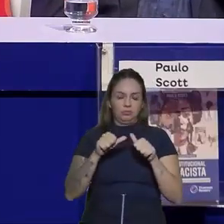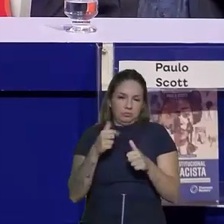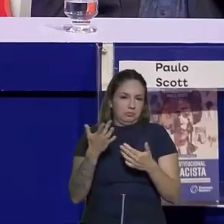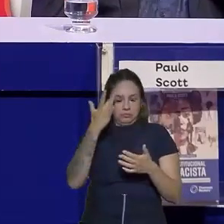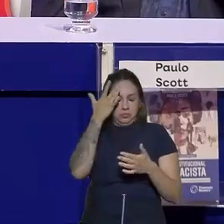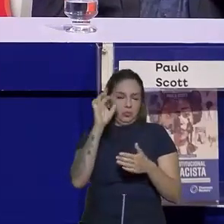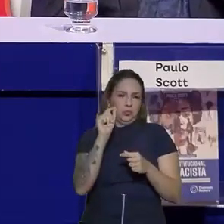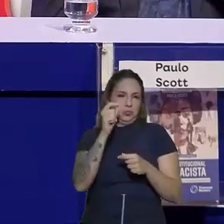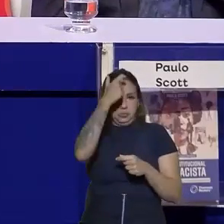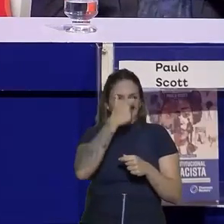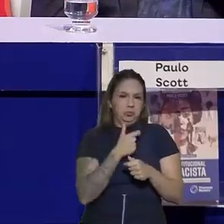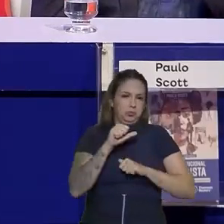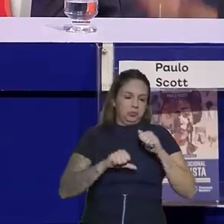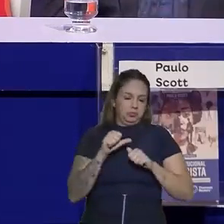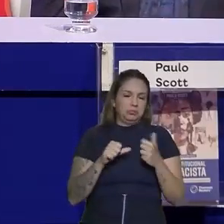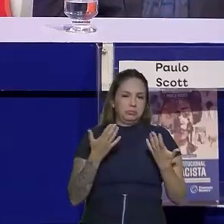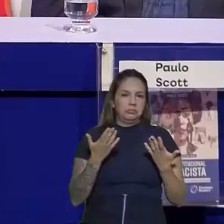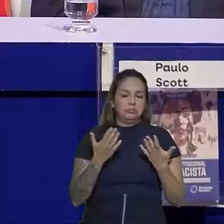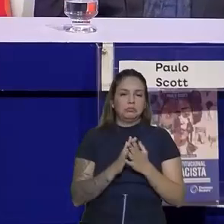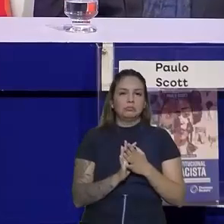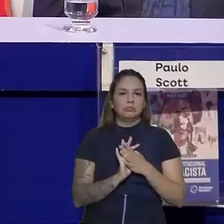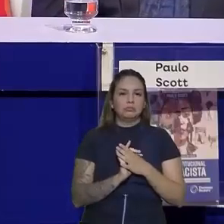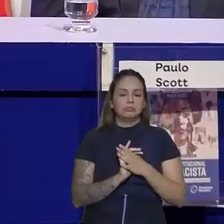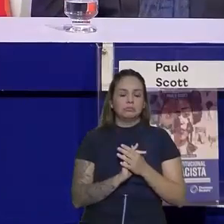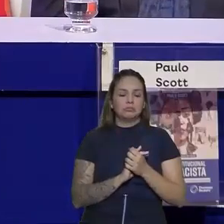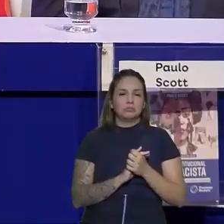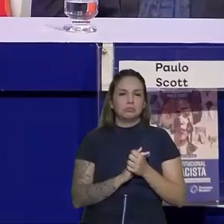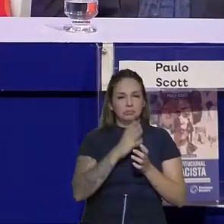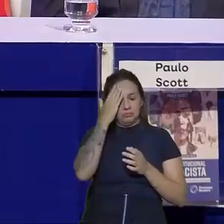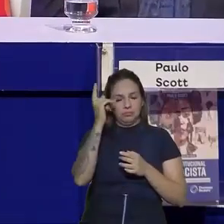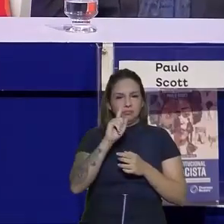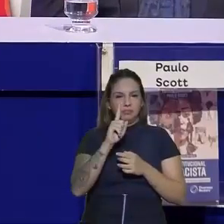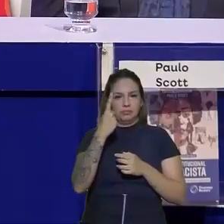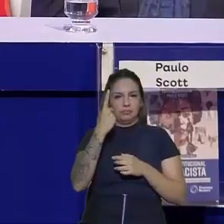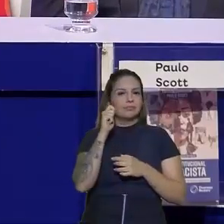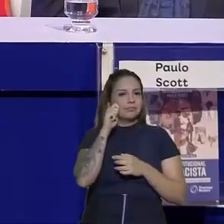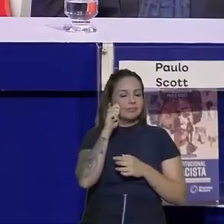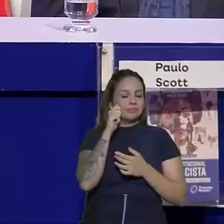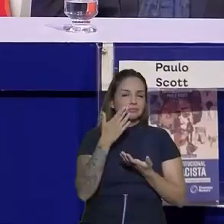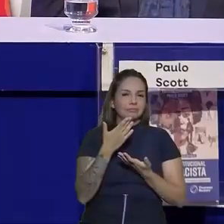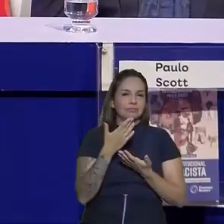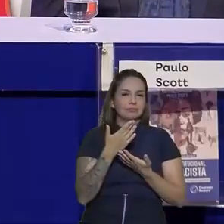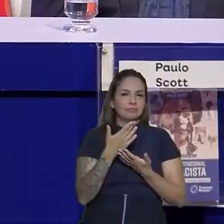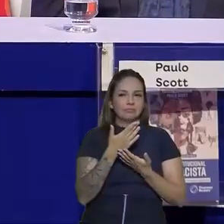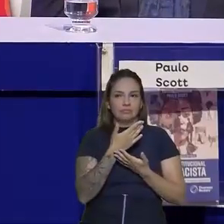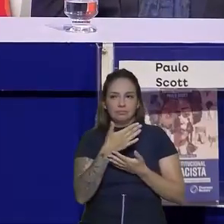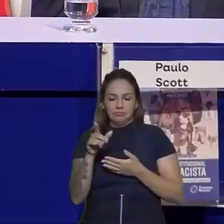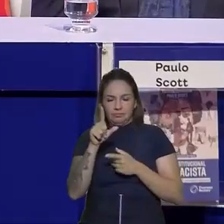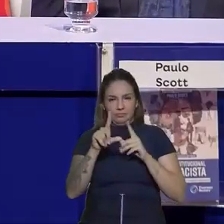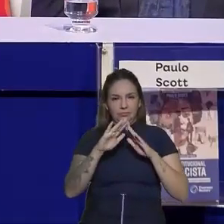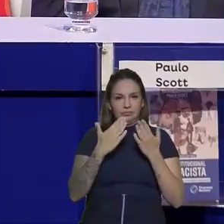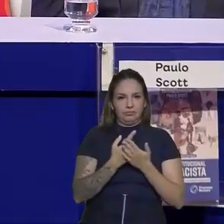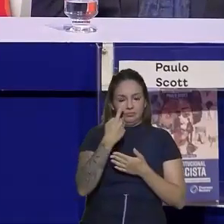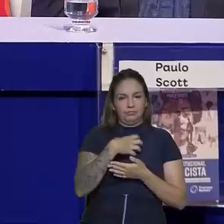eu não sei o que isso vai produzir em mim, mas eu sei que eu não serei um artista. Então, sair dessas